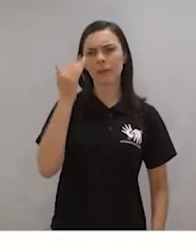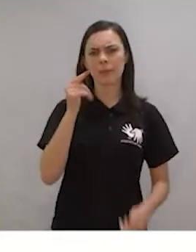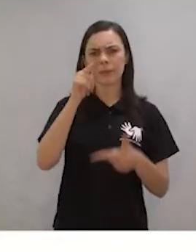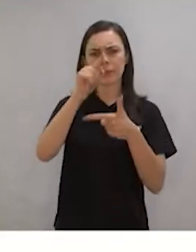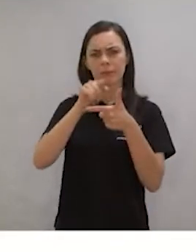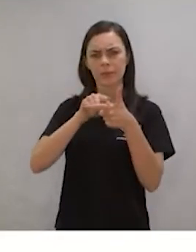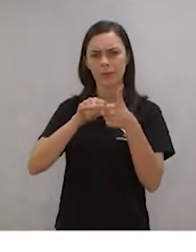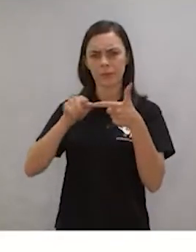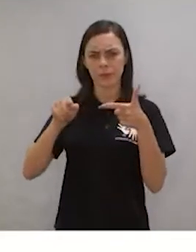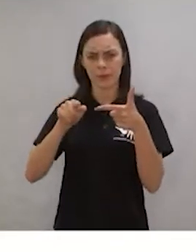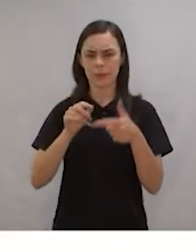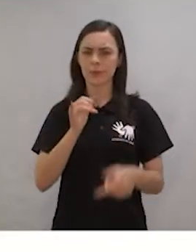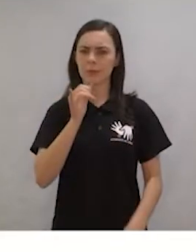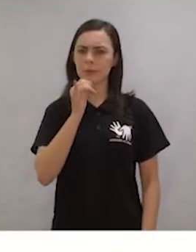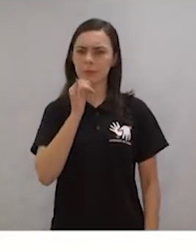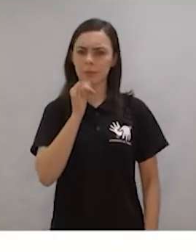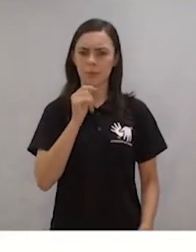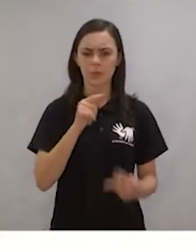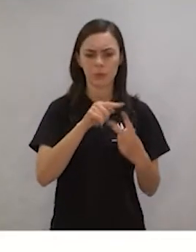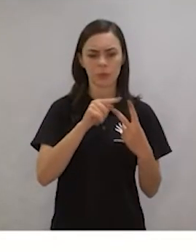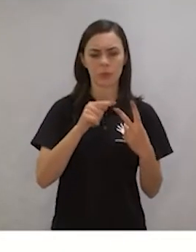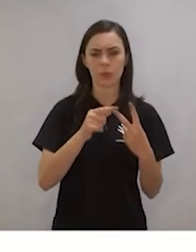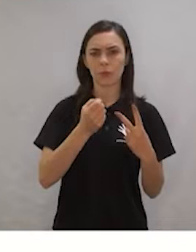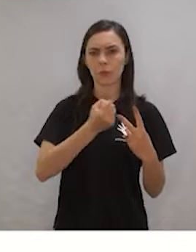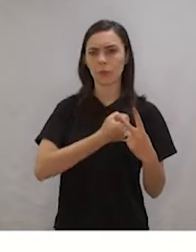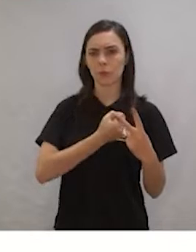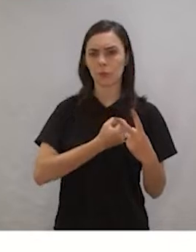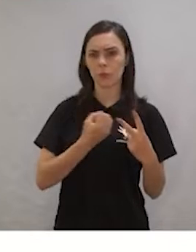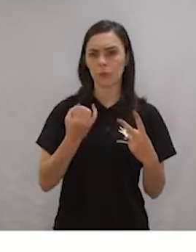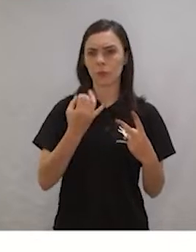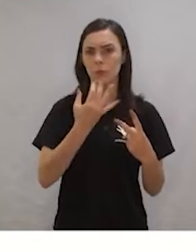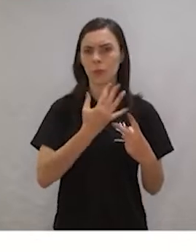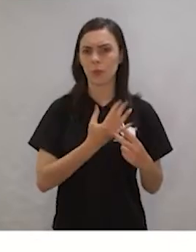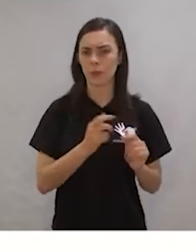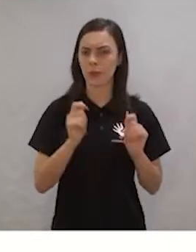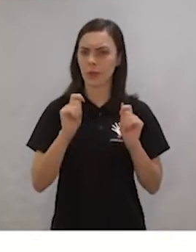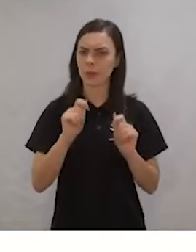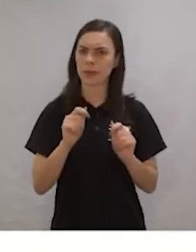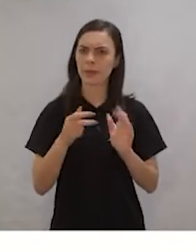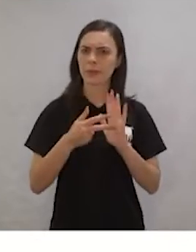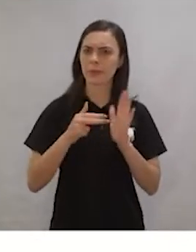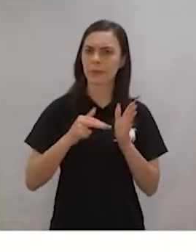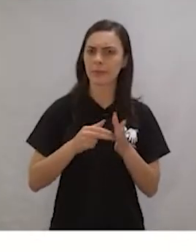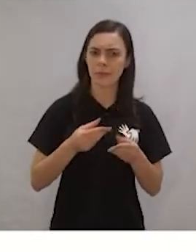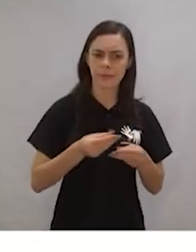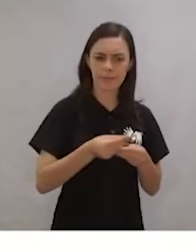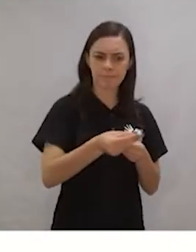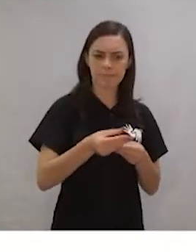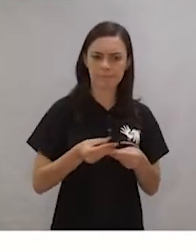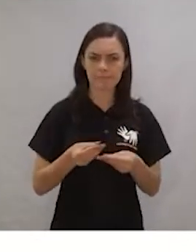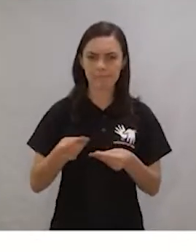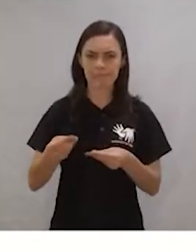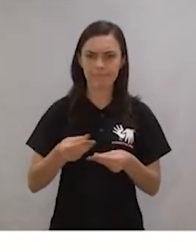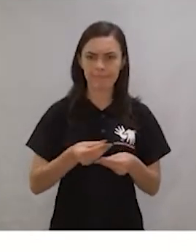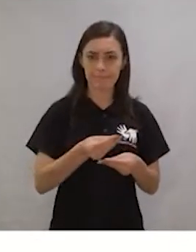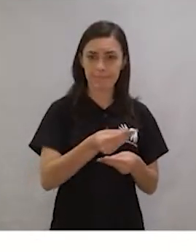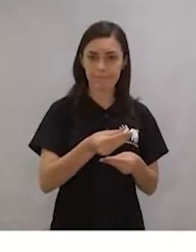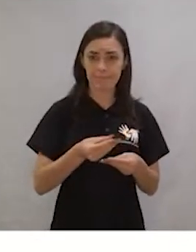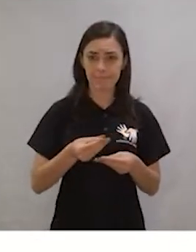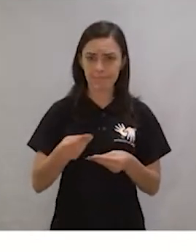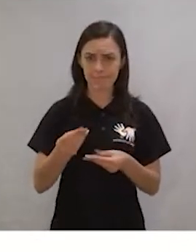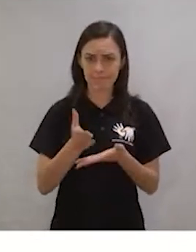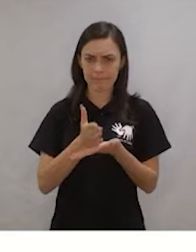a divisão entre dois números pode ter a ideia de distribuição?